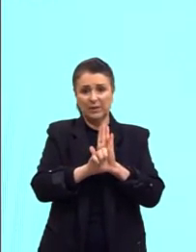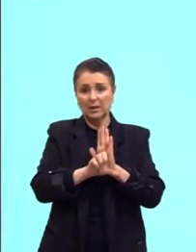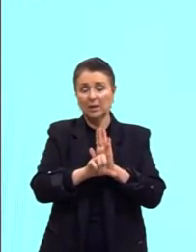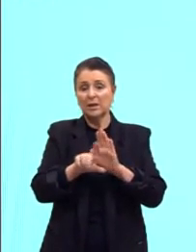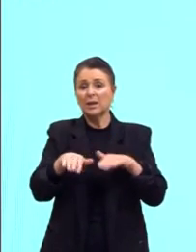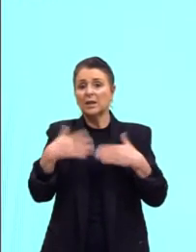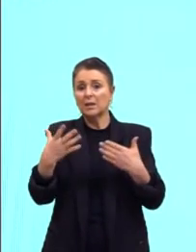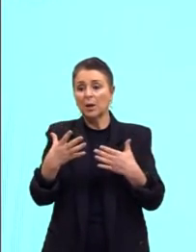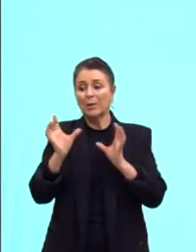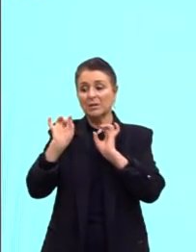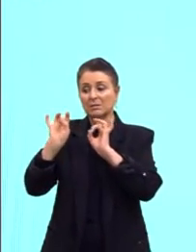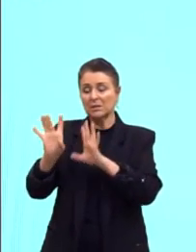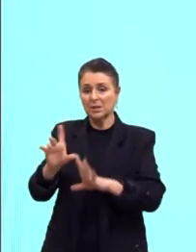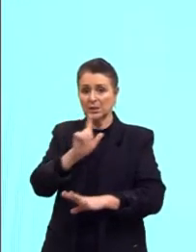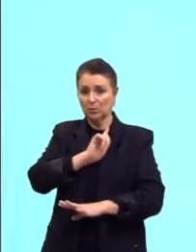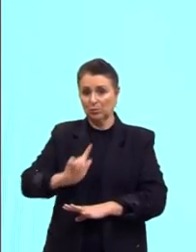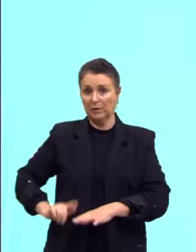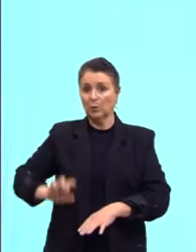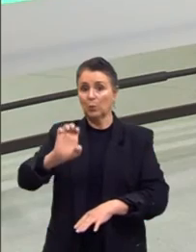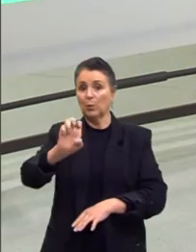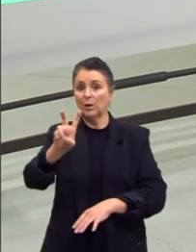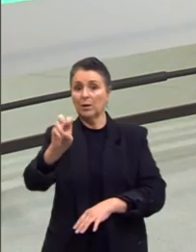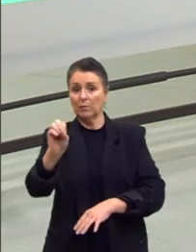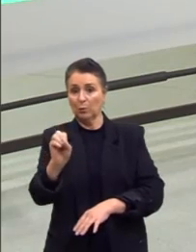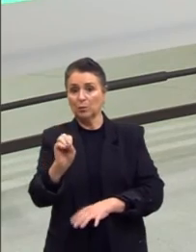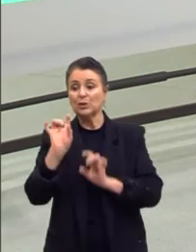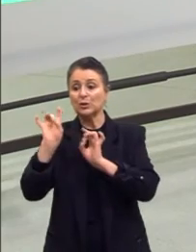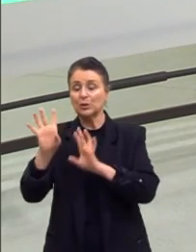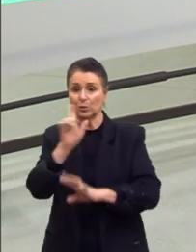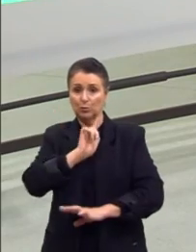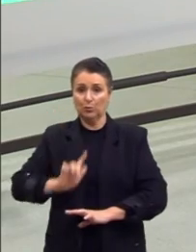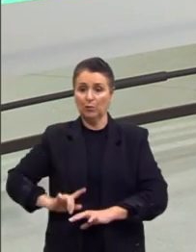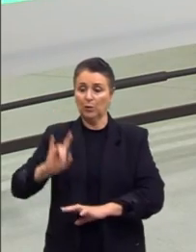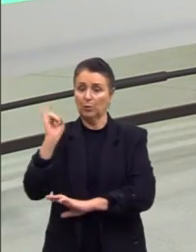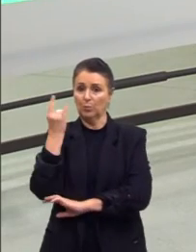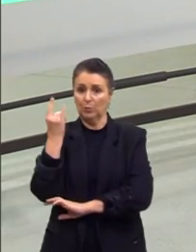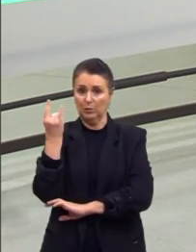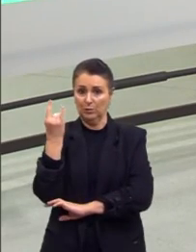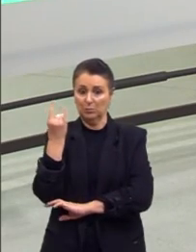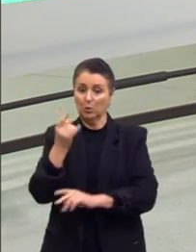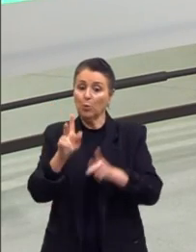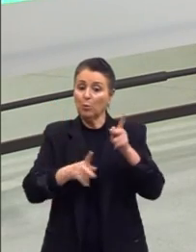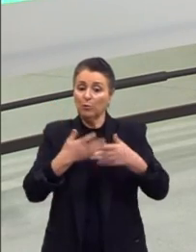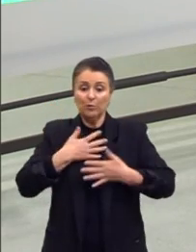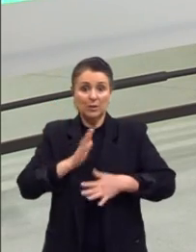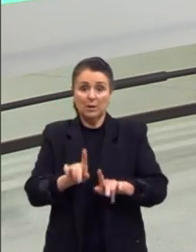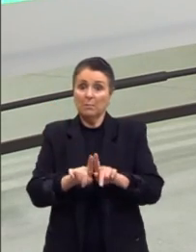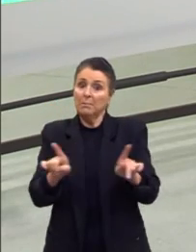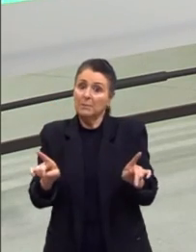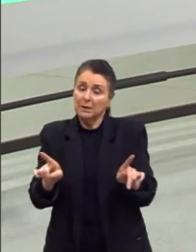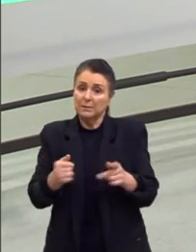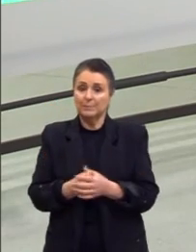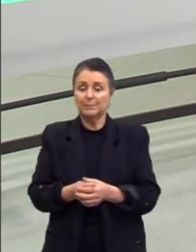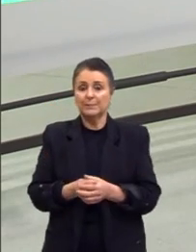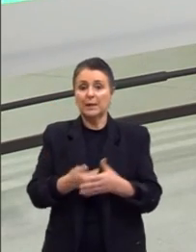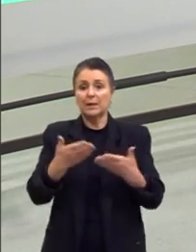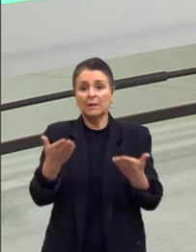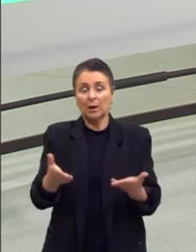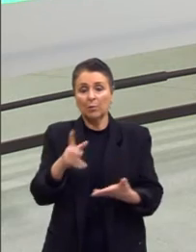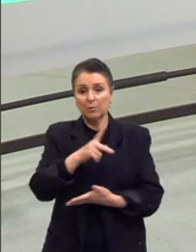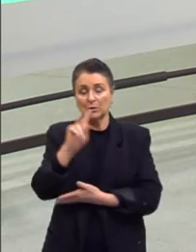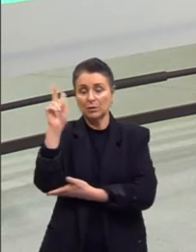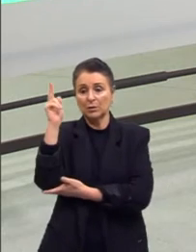né renunciando dizendo não é um bom então é da maneira que o povo quer aí vai ser exato não tá Professor clênio